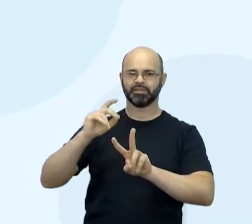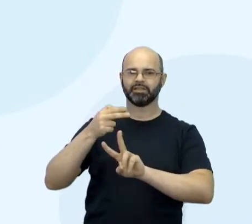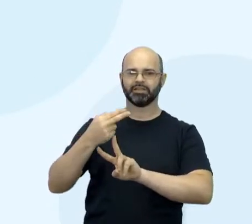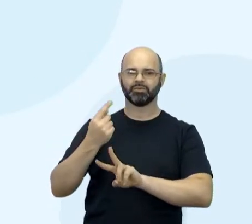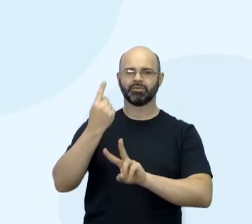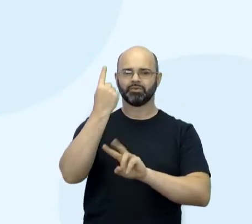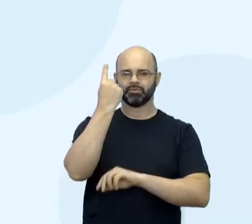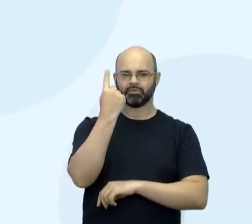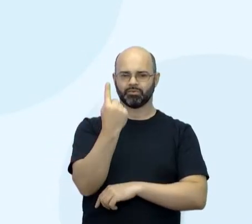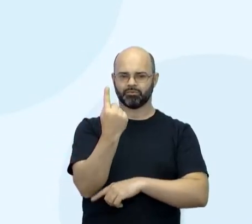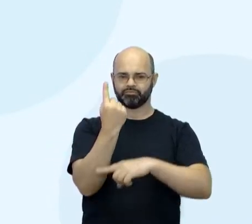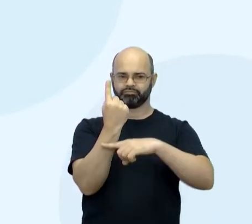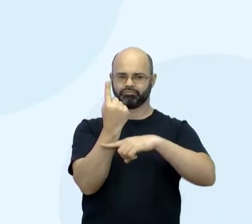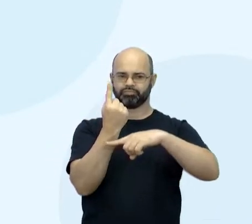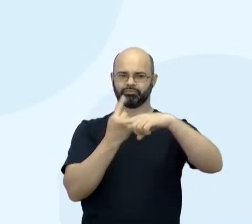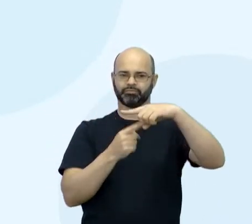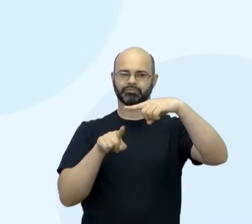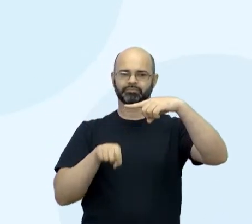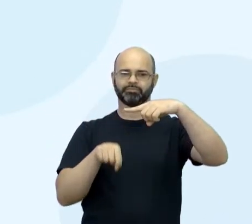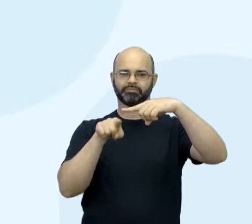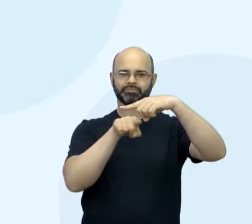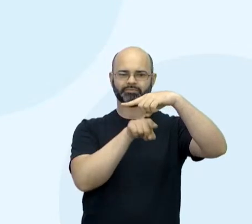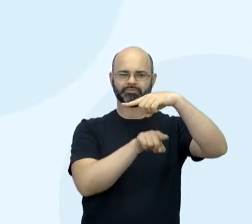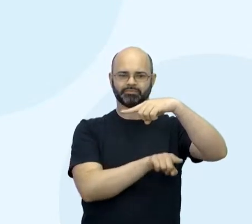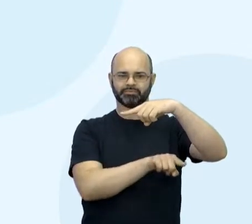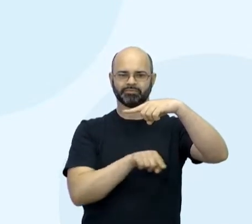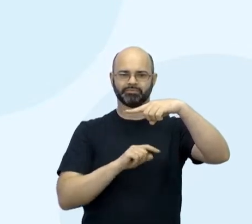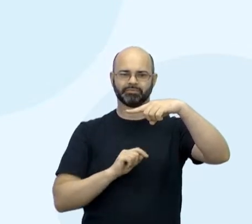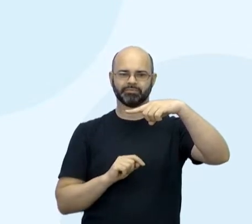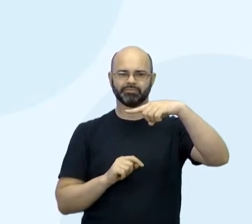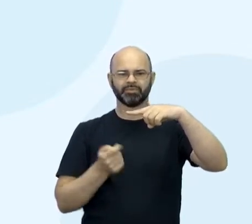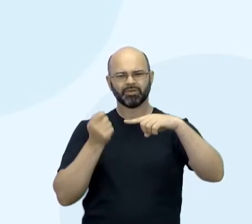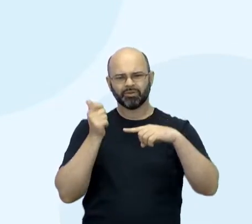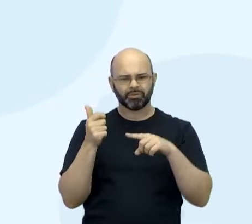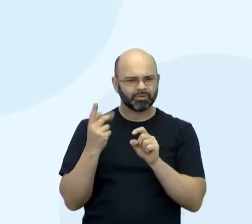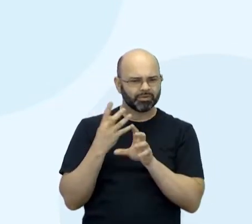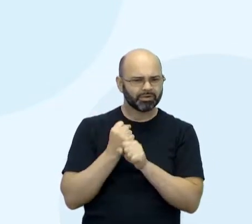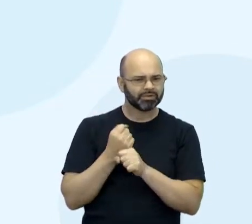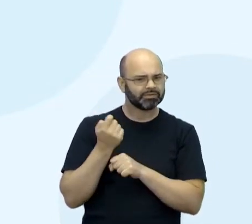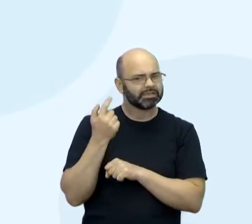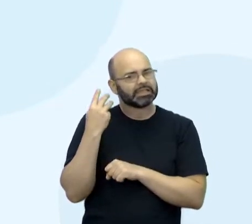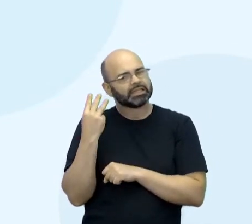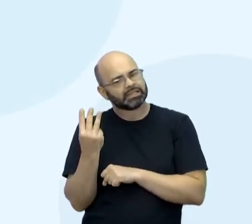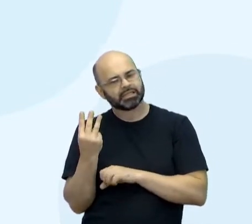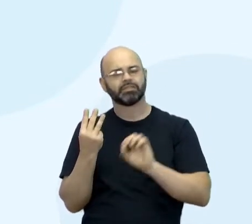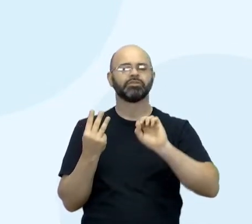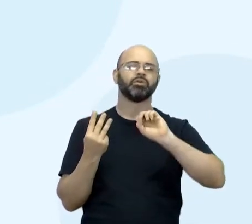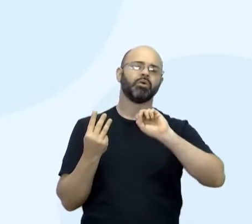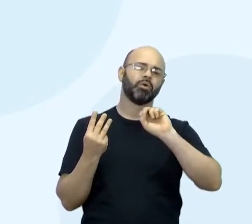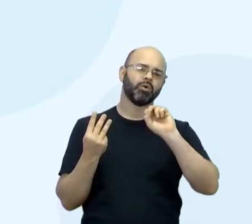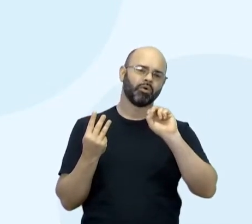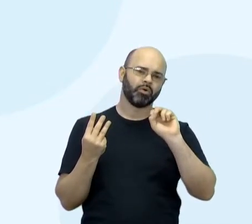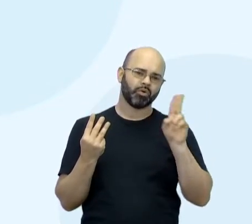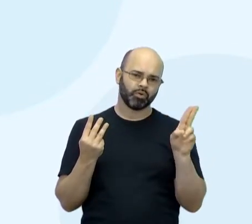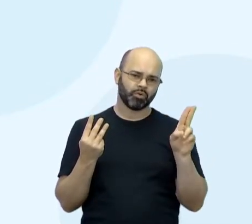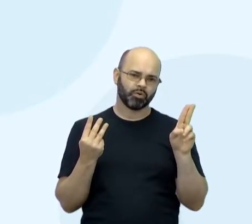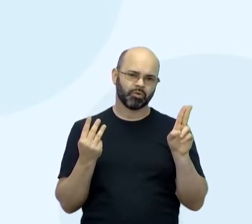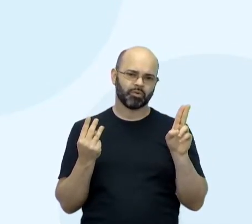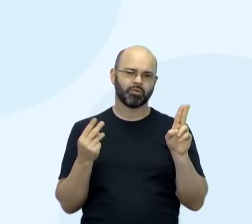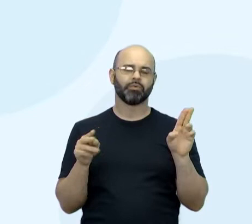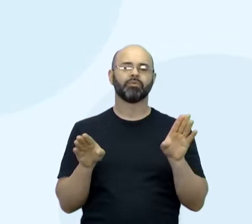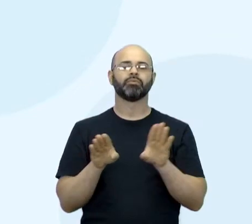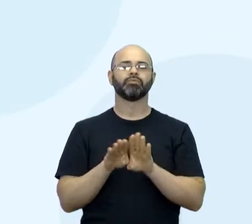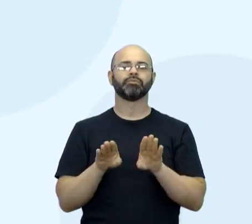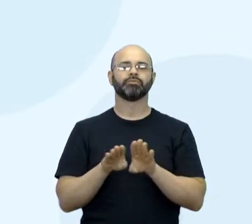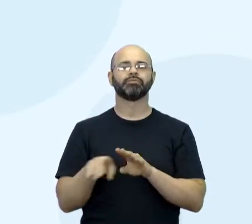que você chega no valor de 3 vezes ali, quase 3 vezes 10 oitava metros por segundo, ou também, nossos estudantes